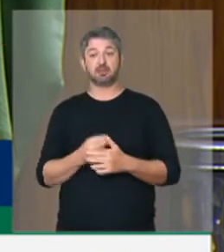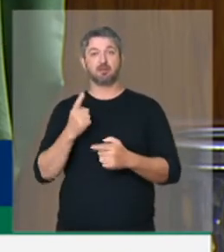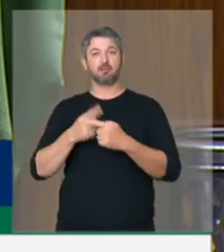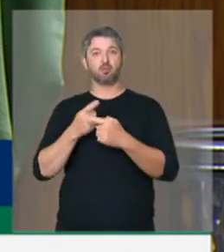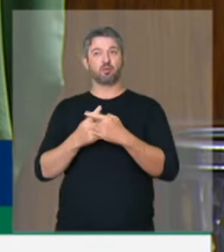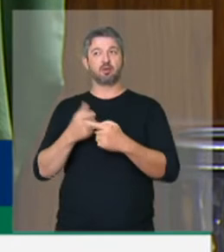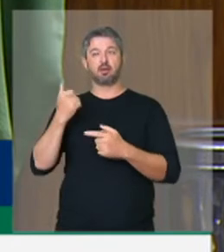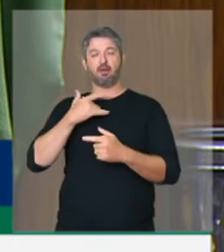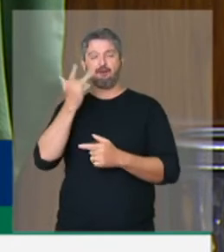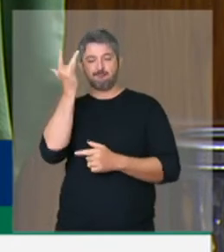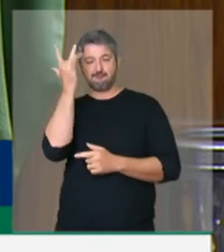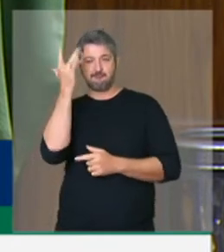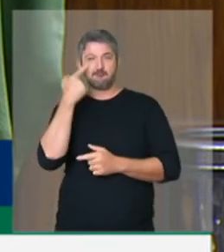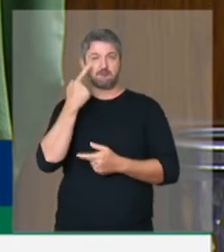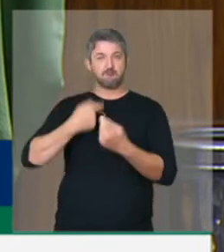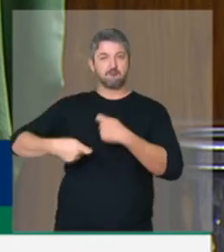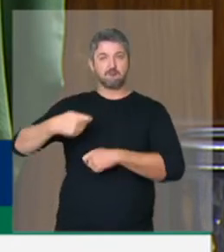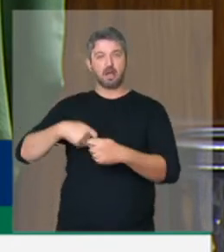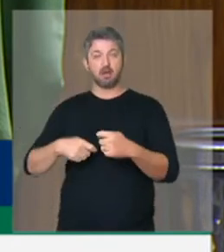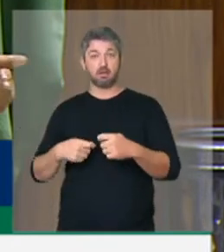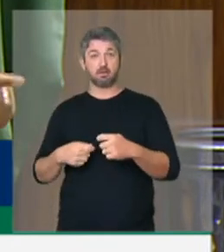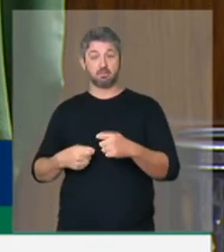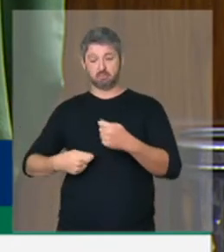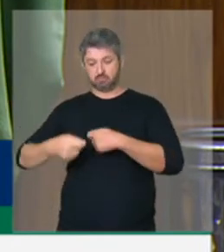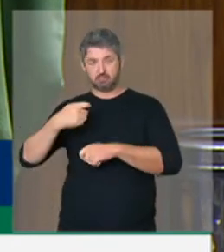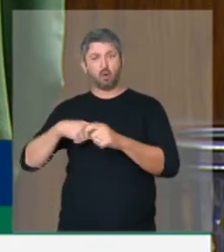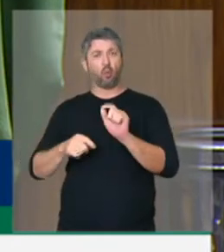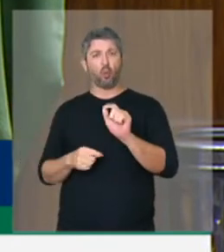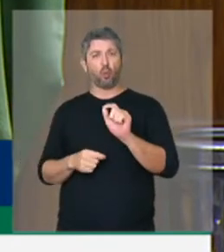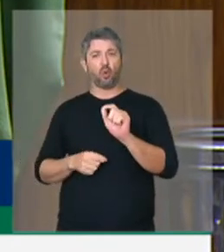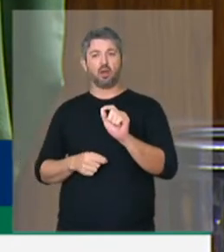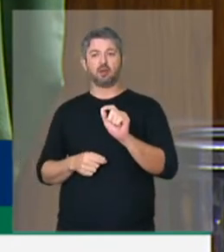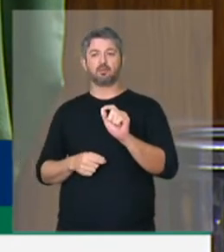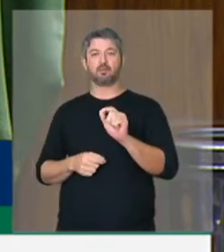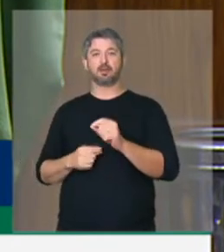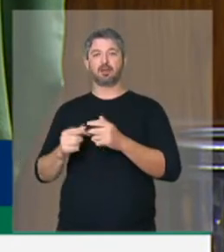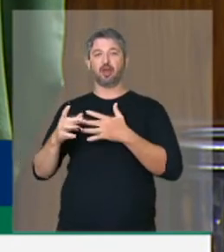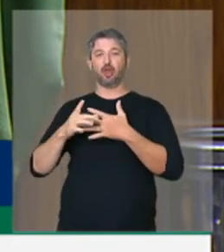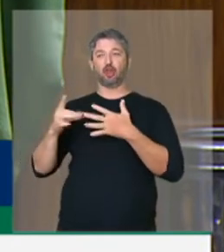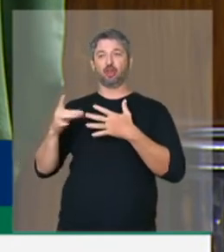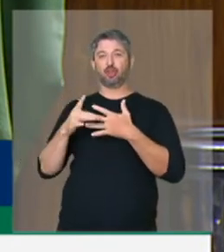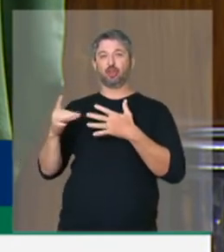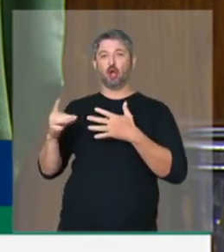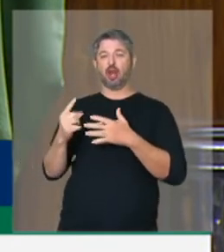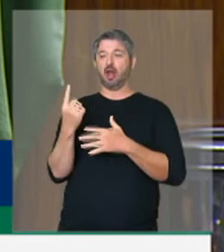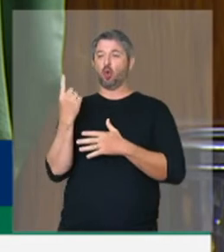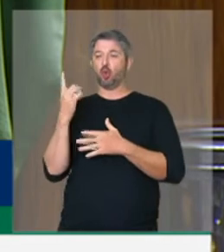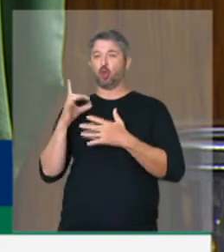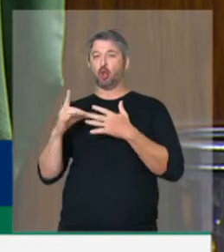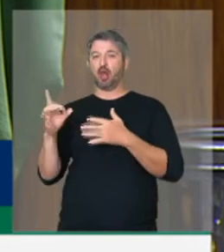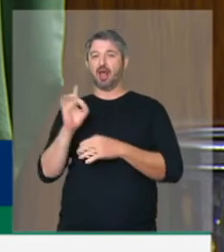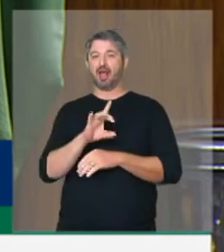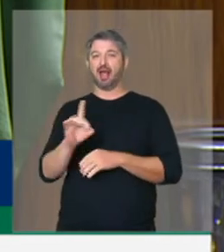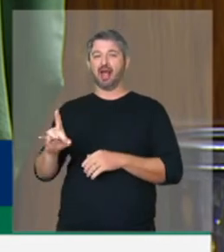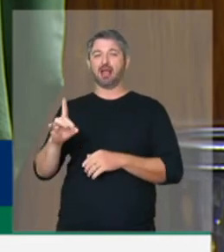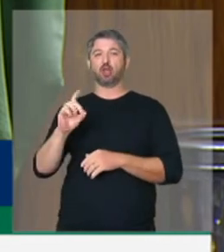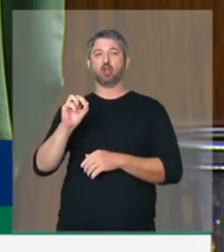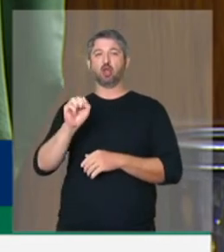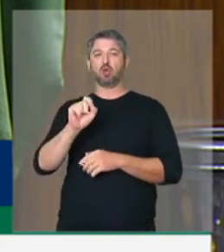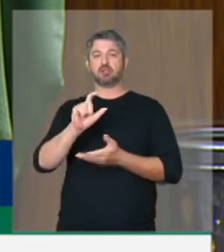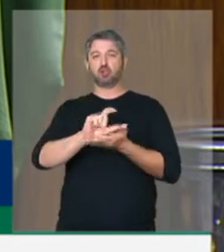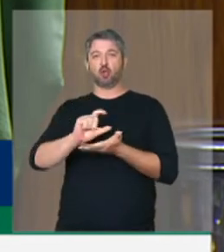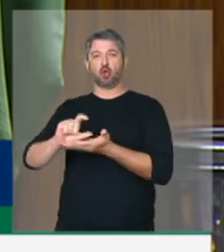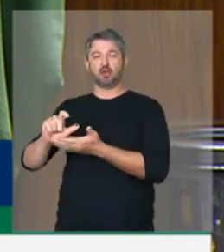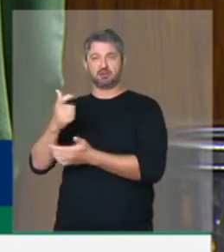as facilidades. A facilidade do dólar em cada dose. A facilidade